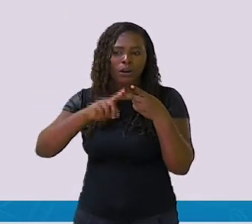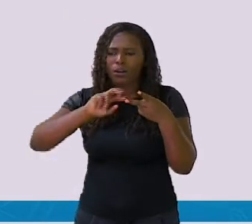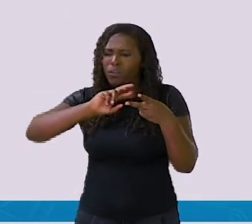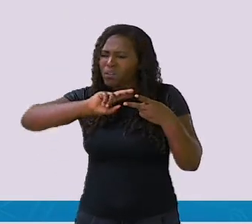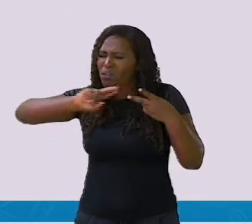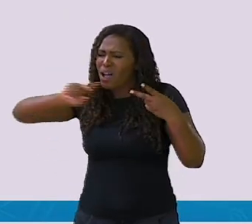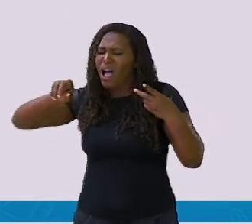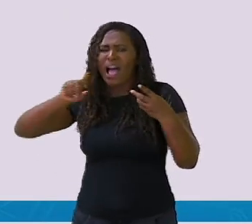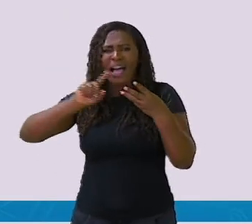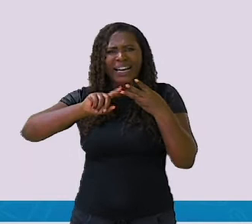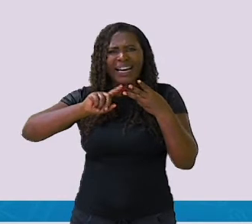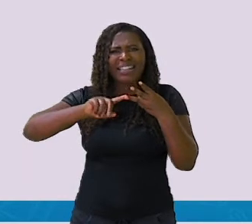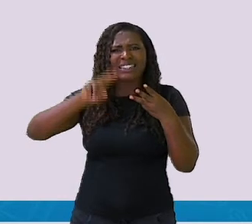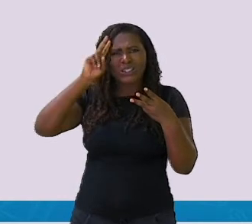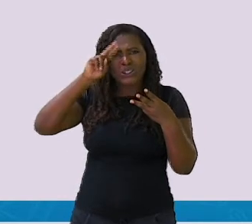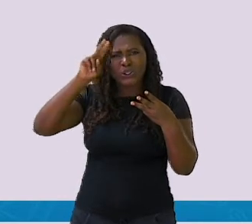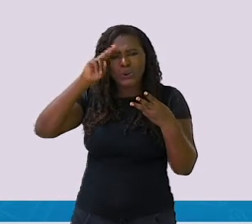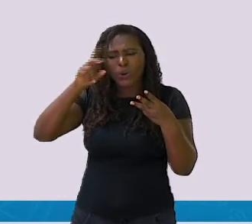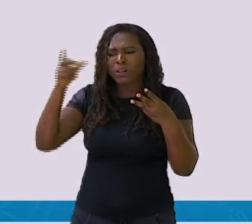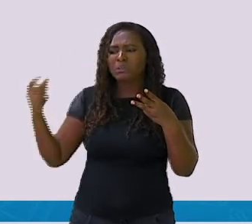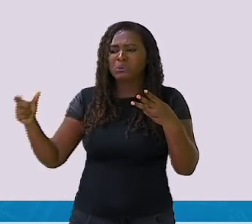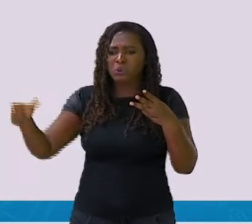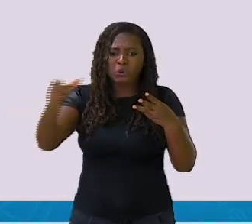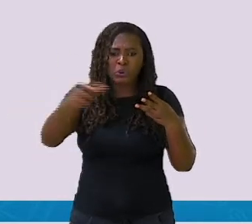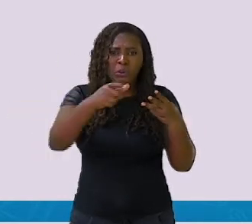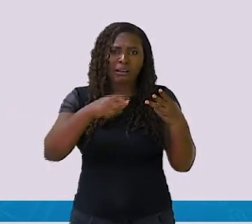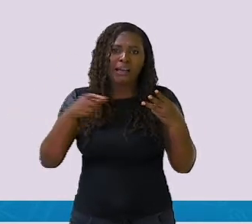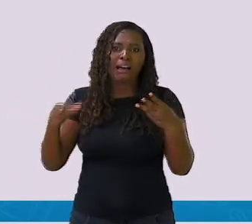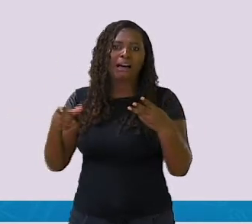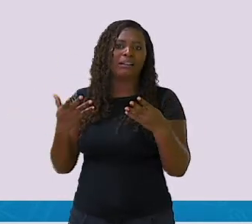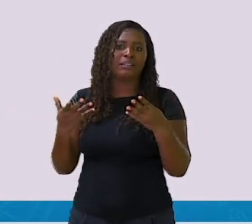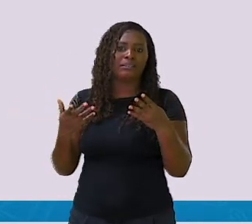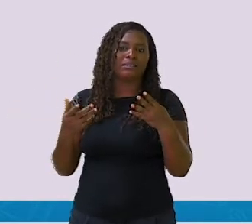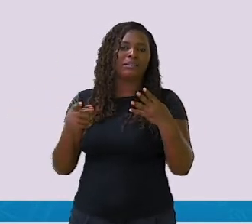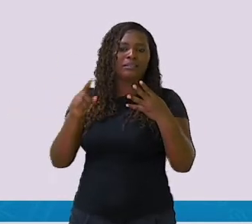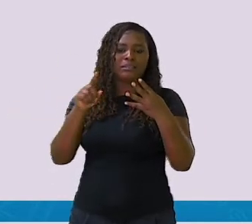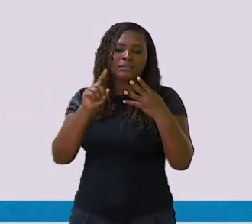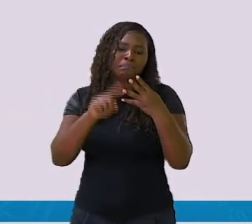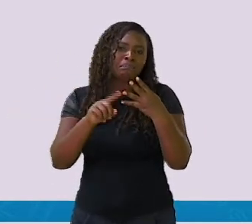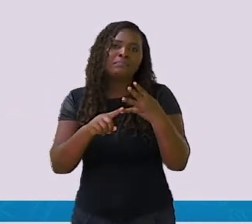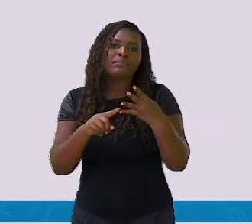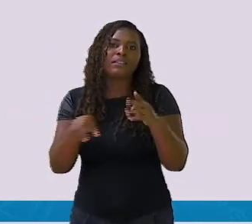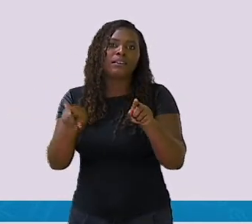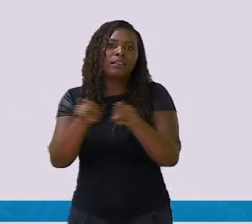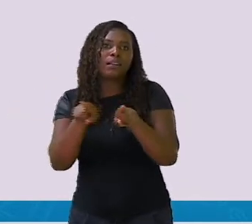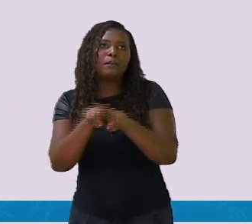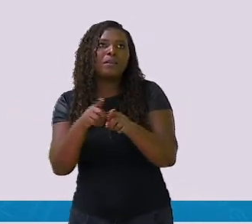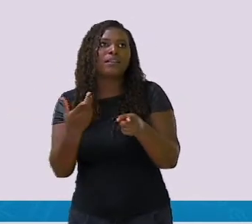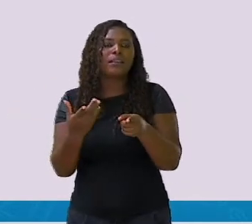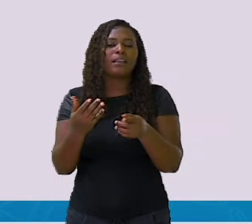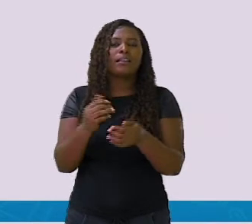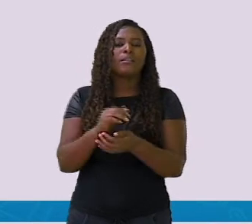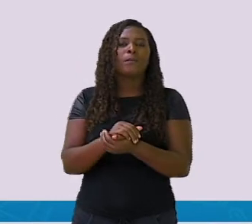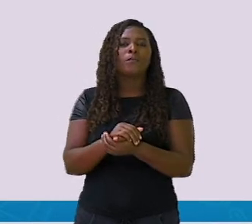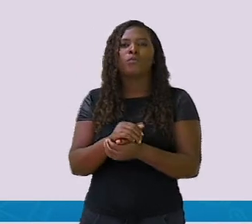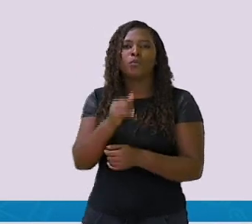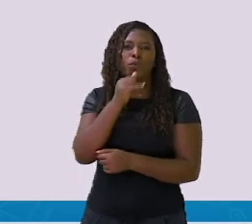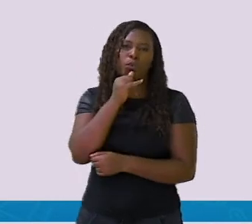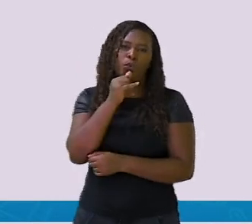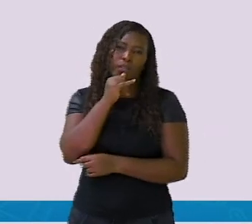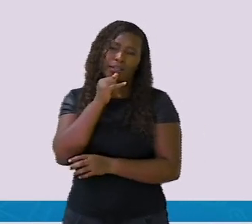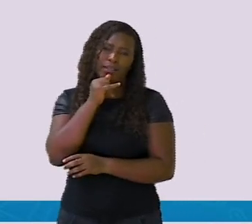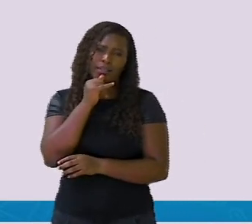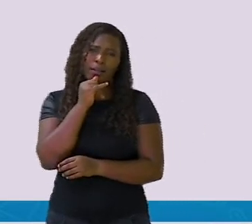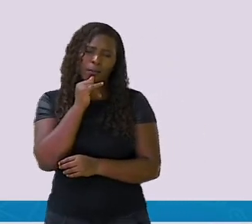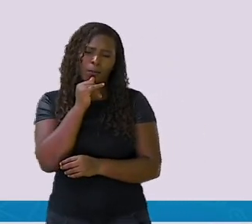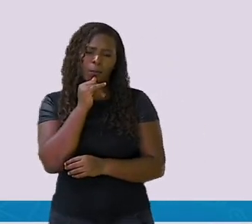conhecer a história de algum lugar. Ali estão presentes, por exemplo, situações físicas. Então, por exemplo,